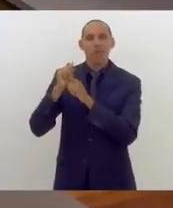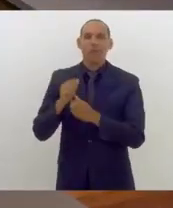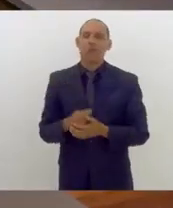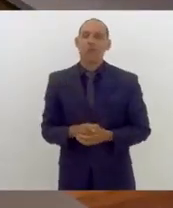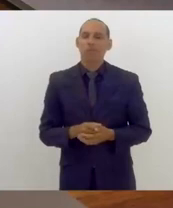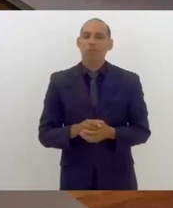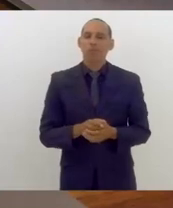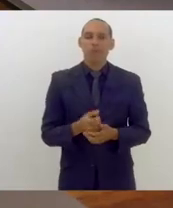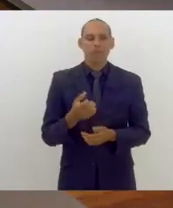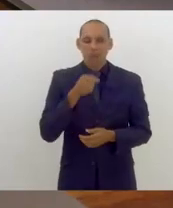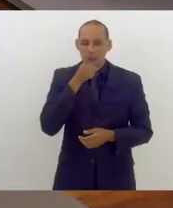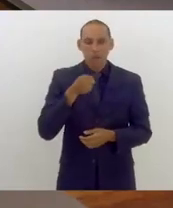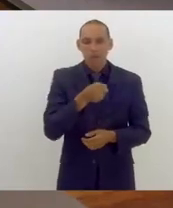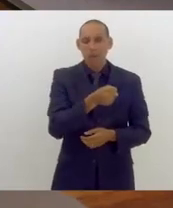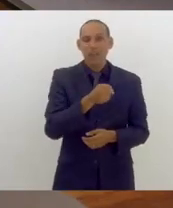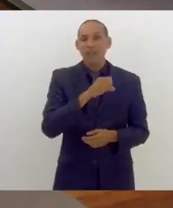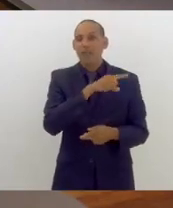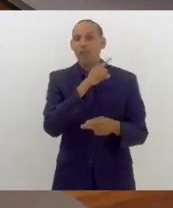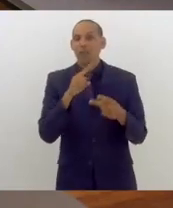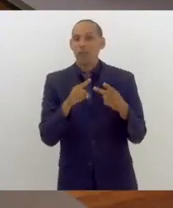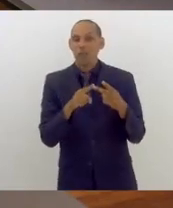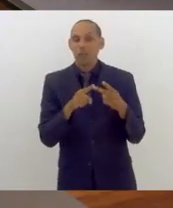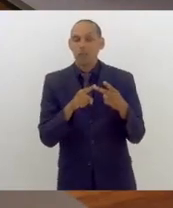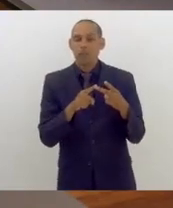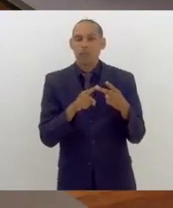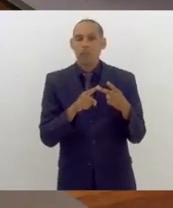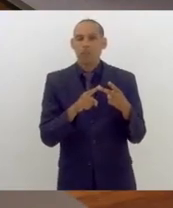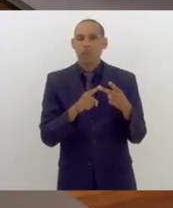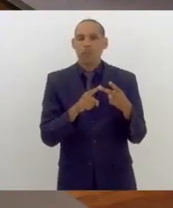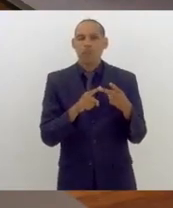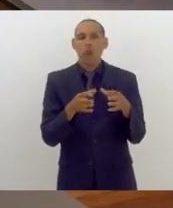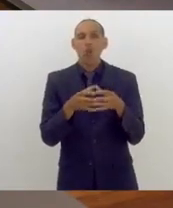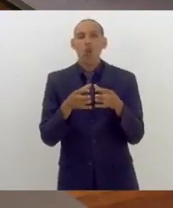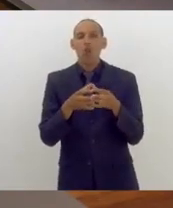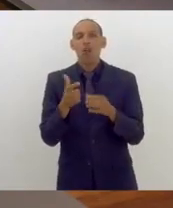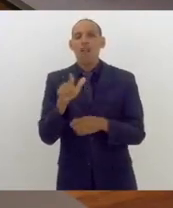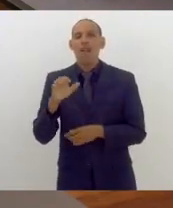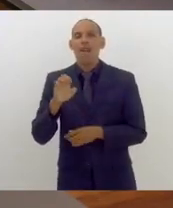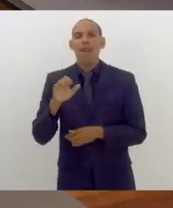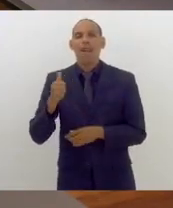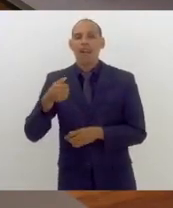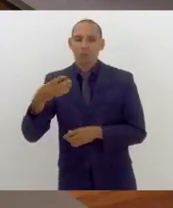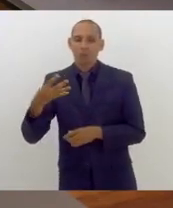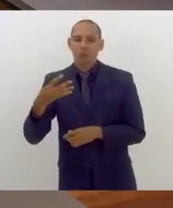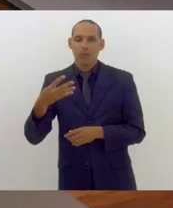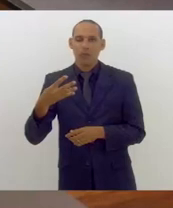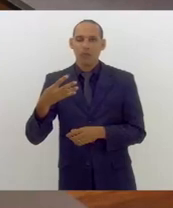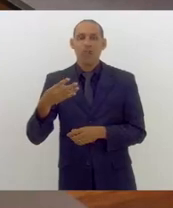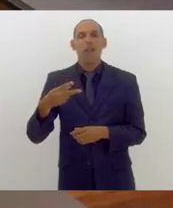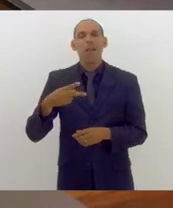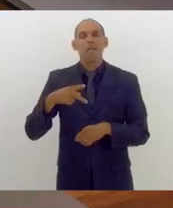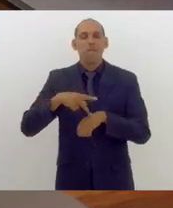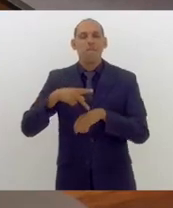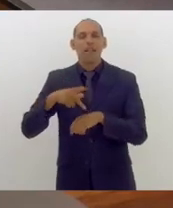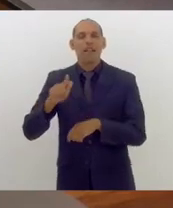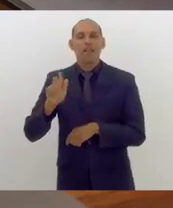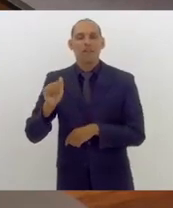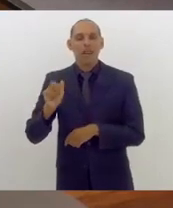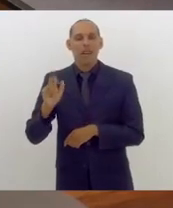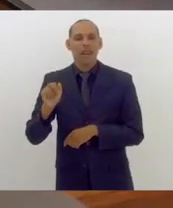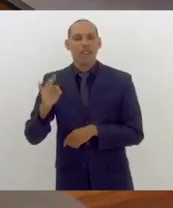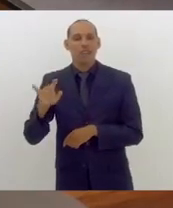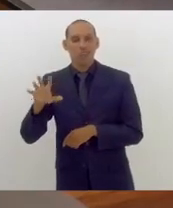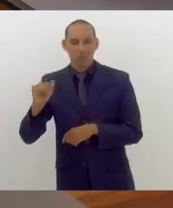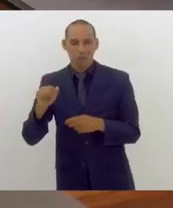o microfone lá para o Luiz depois nós vamos ouvir também a pescar dois é 14 da Pedra de Guaratiba e vamos ouvir